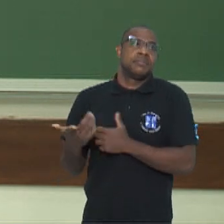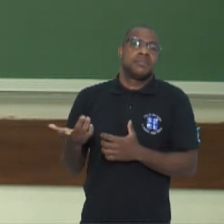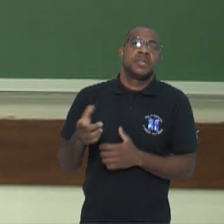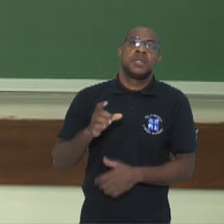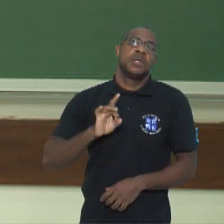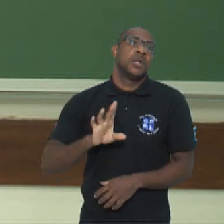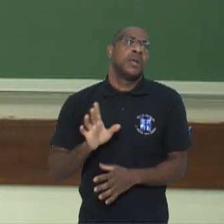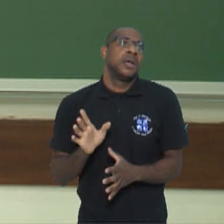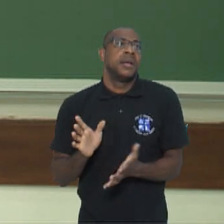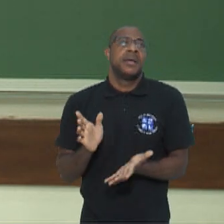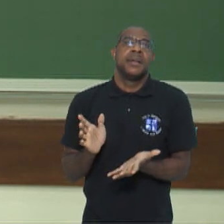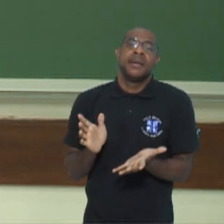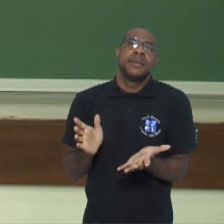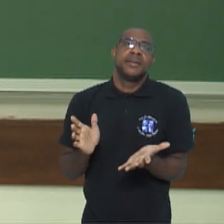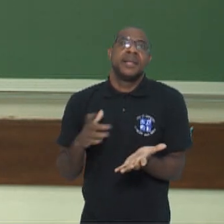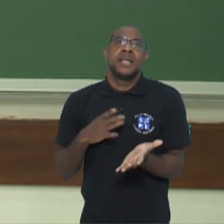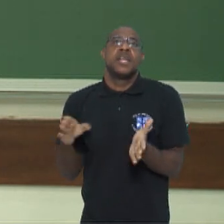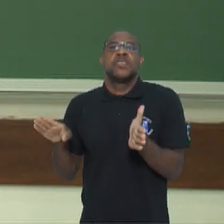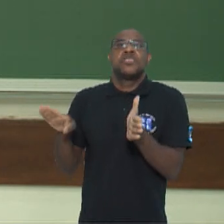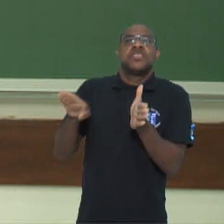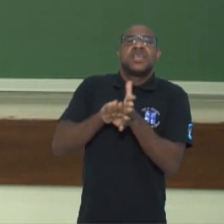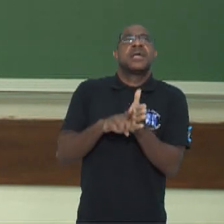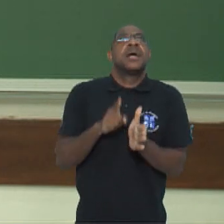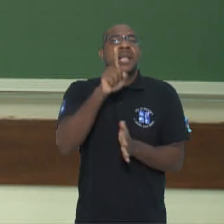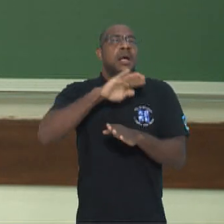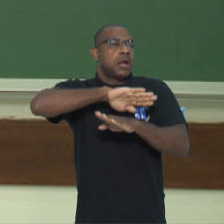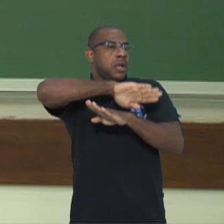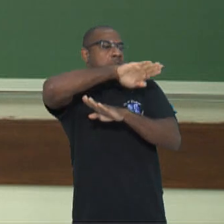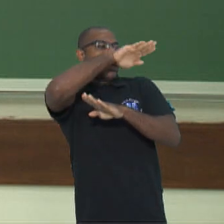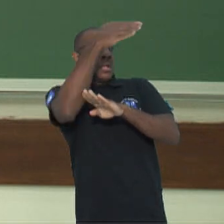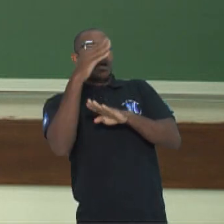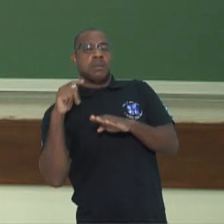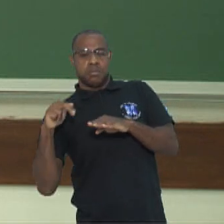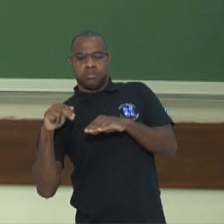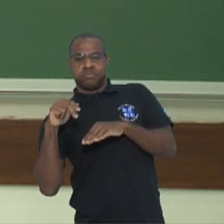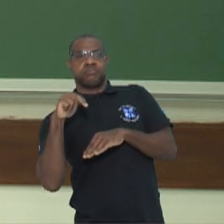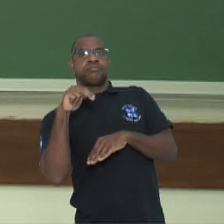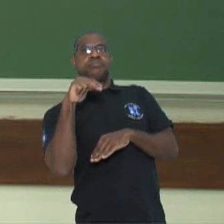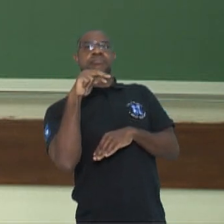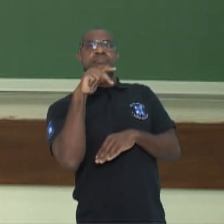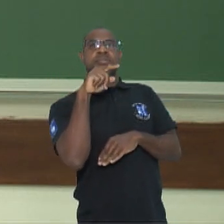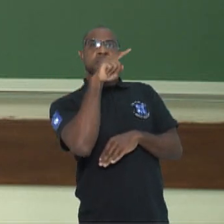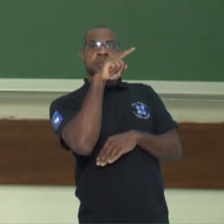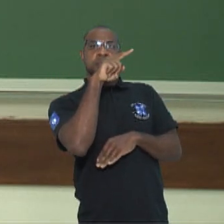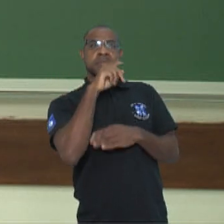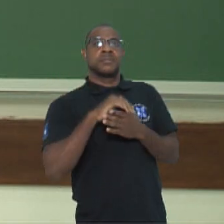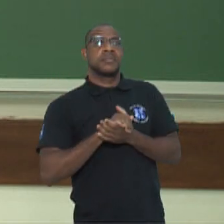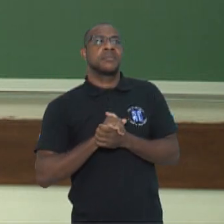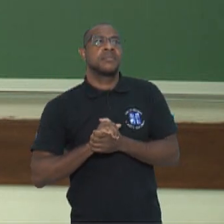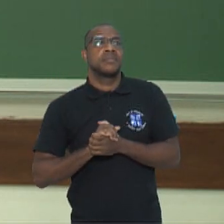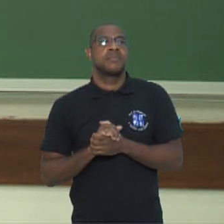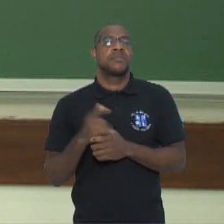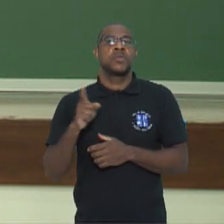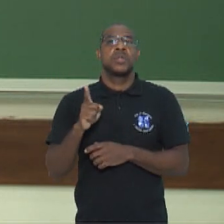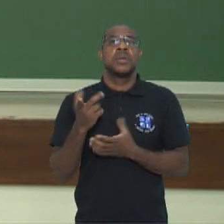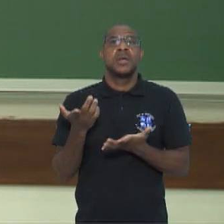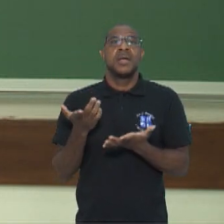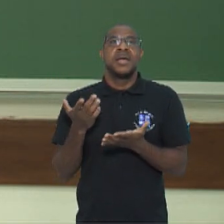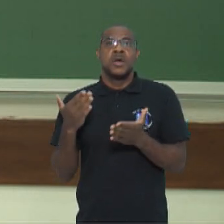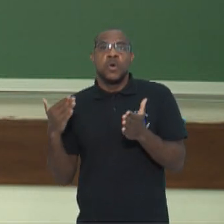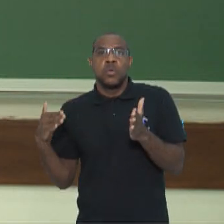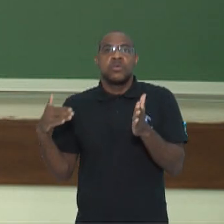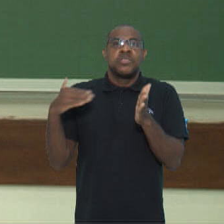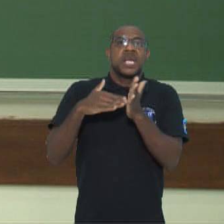o fim que seria chegar até lá em cima, somente isso, sem nenhum segundo propósito, segundo objetivo. O ato de você chegar lá em